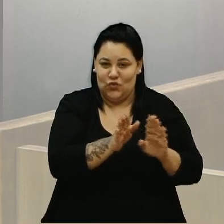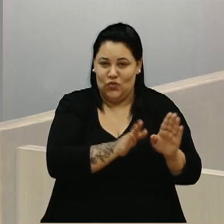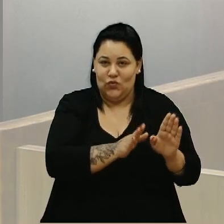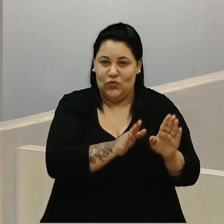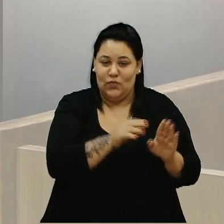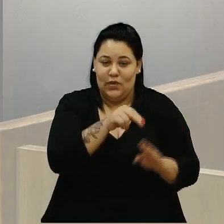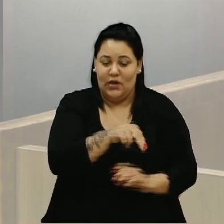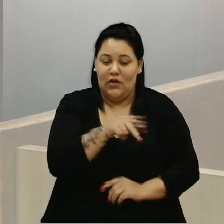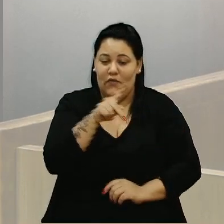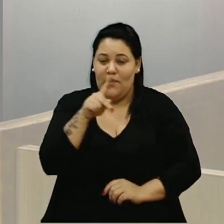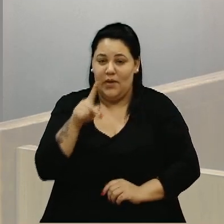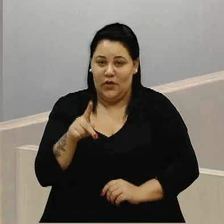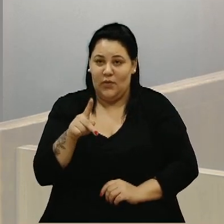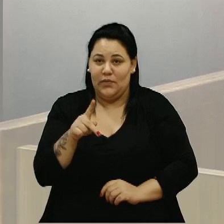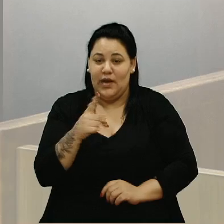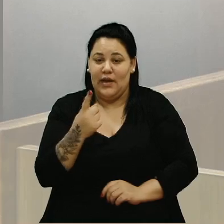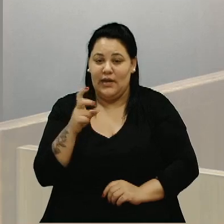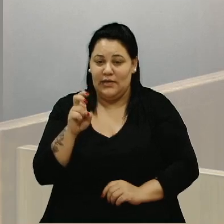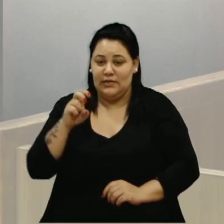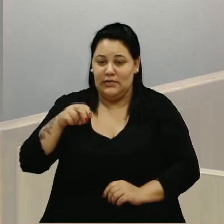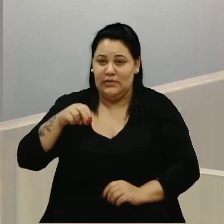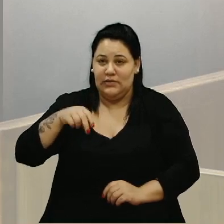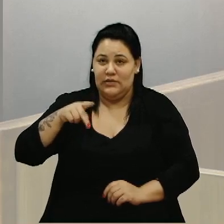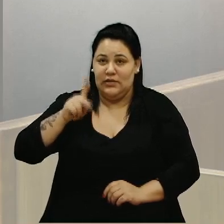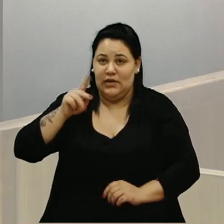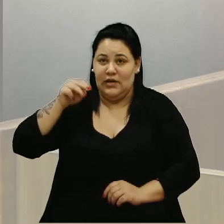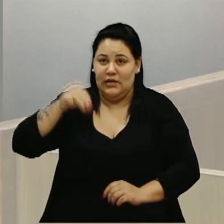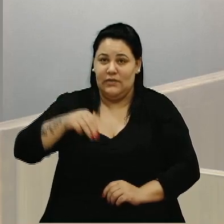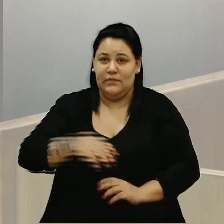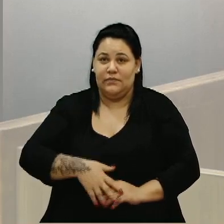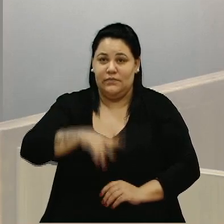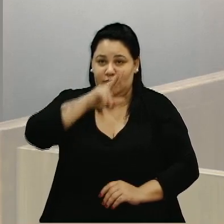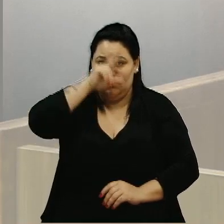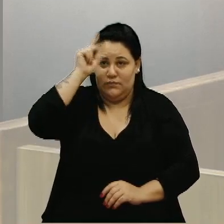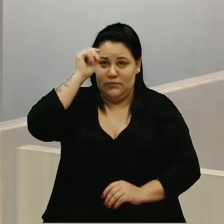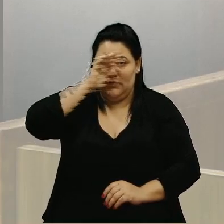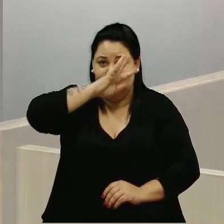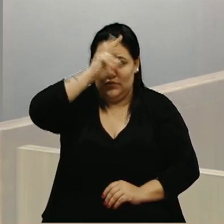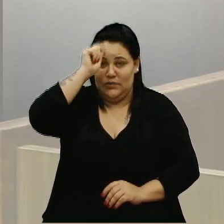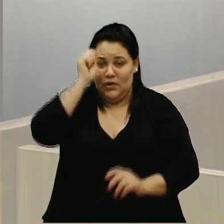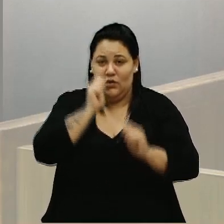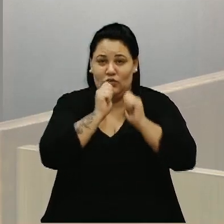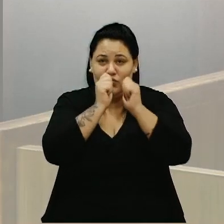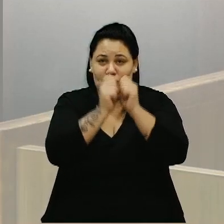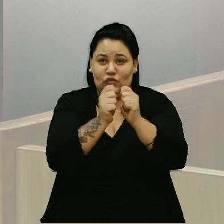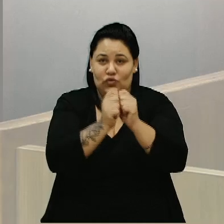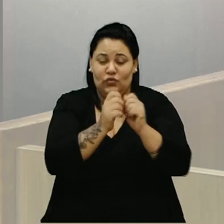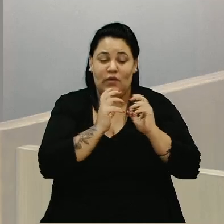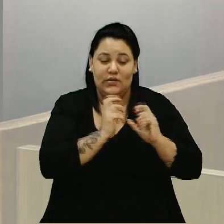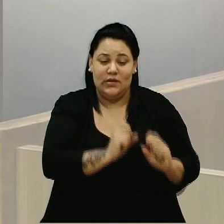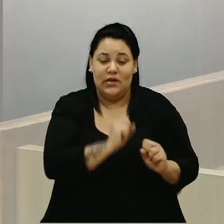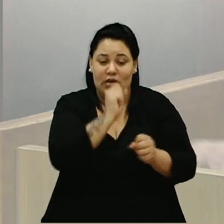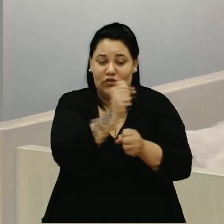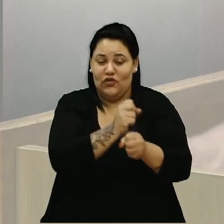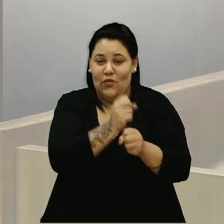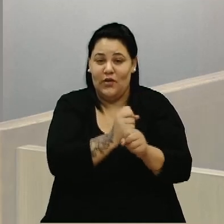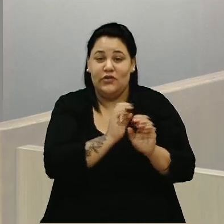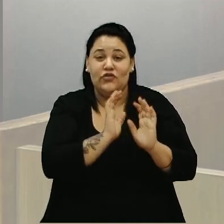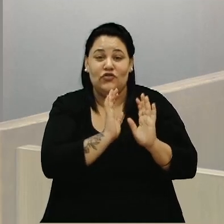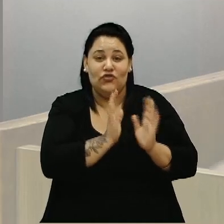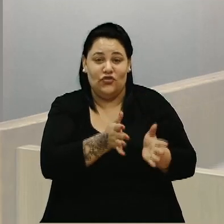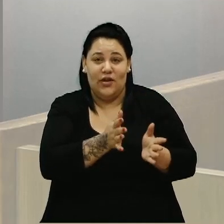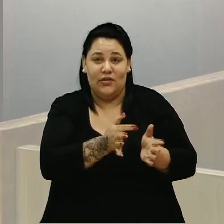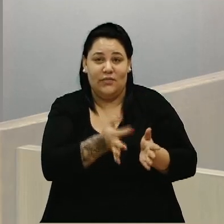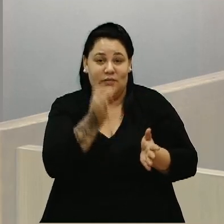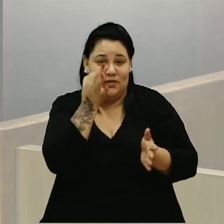Nova Petrópolis a 15 km. Prefeito Municipal de Caxias do Sul, juntamente com a Secretaria de Obras, já estão no